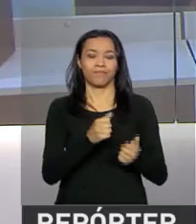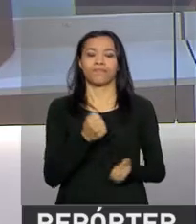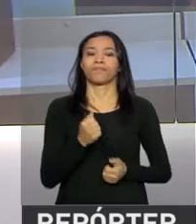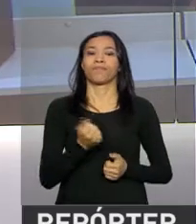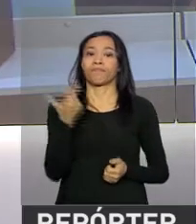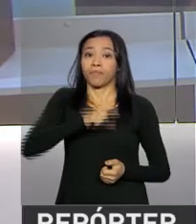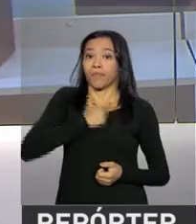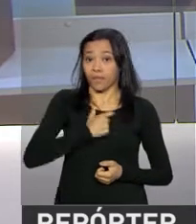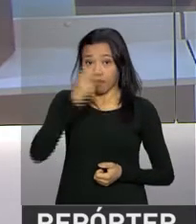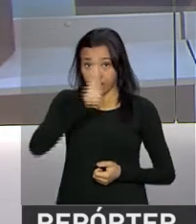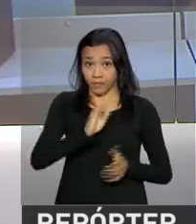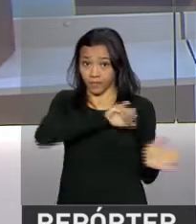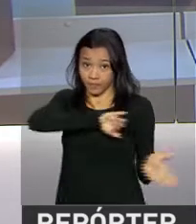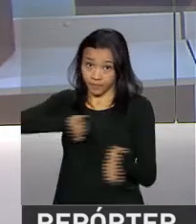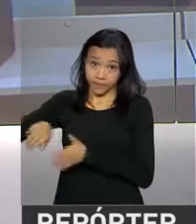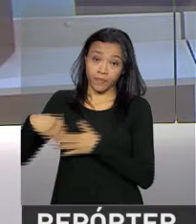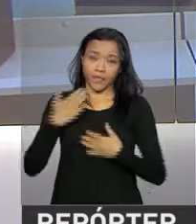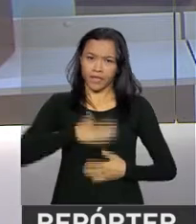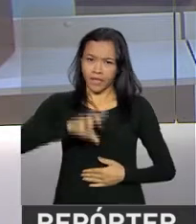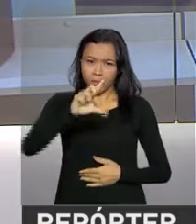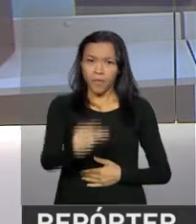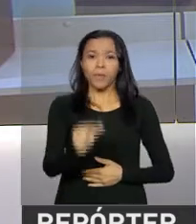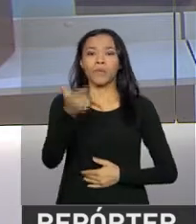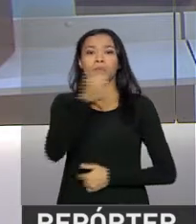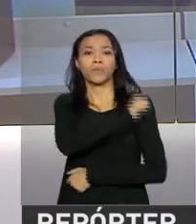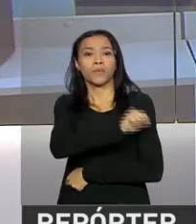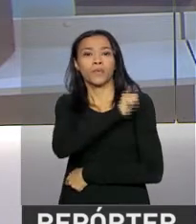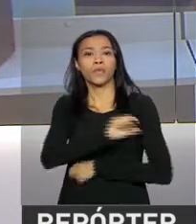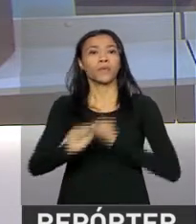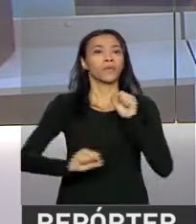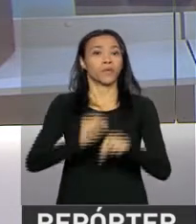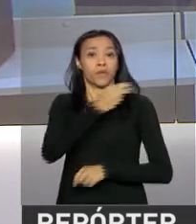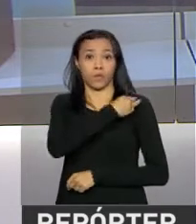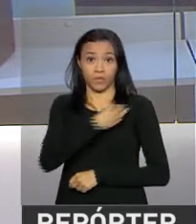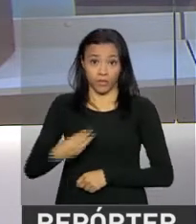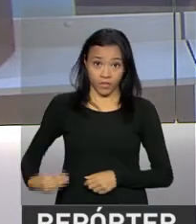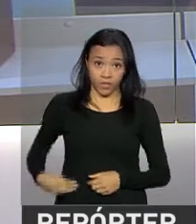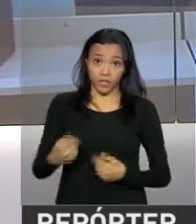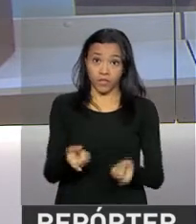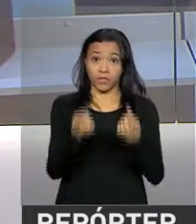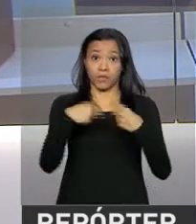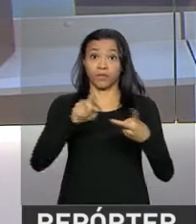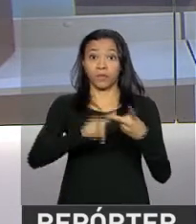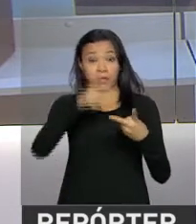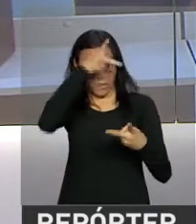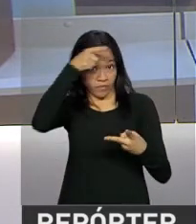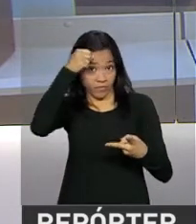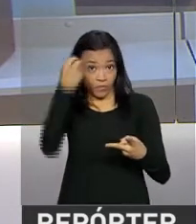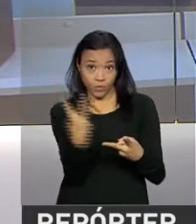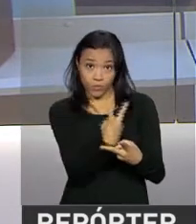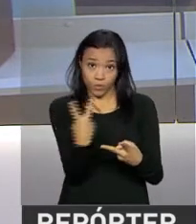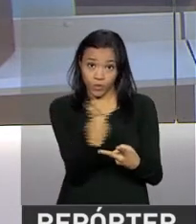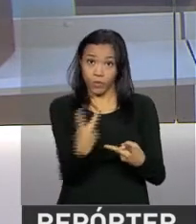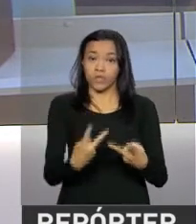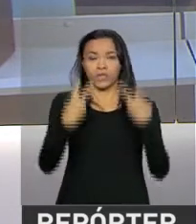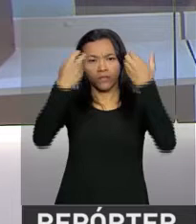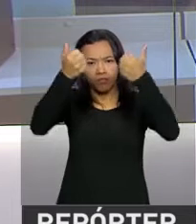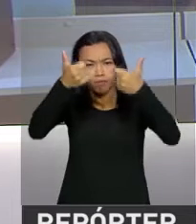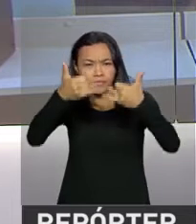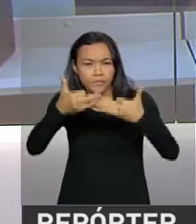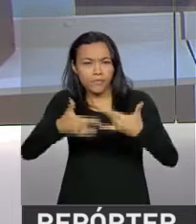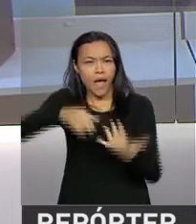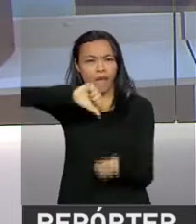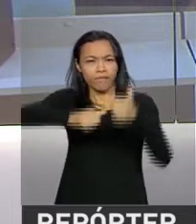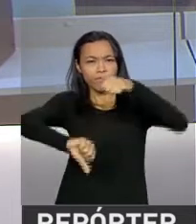Bom, e daqui a pouco no Rio de Janeiro, o ministro-chefe da Casa Civil, Eliseu Padilha, e o prefeito da cidade, Eduardo Paes, apresentam um balanço dos